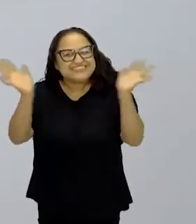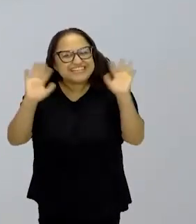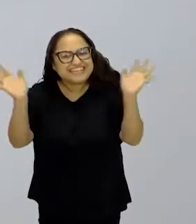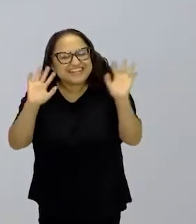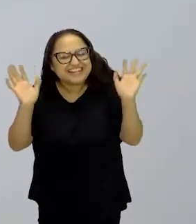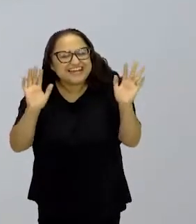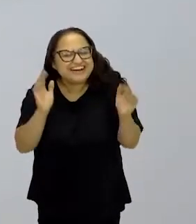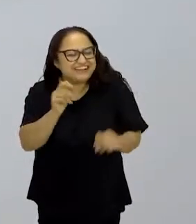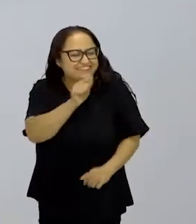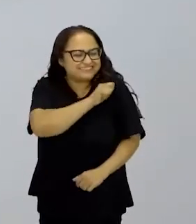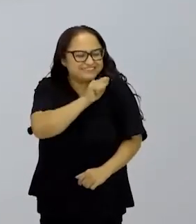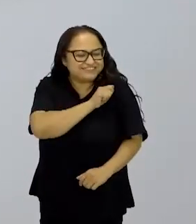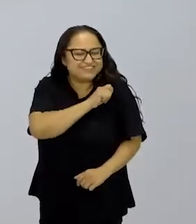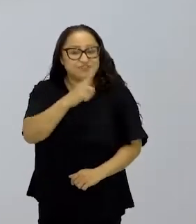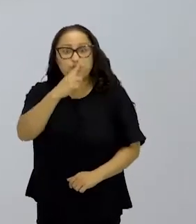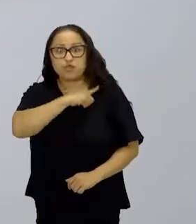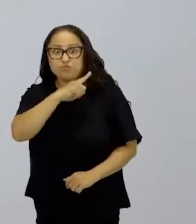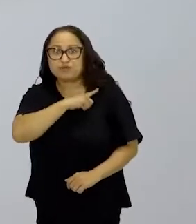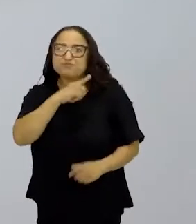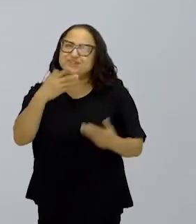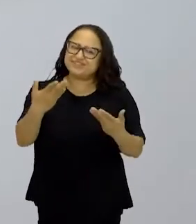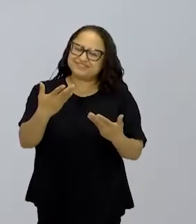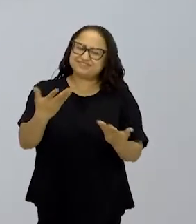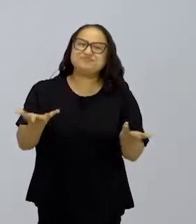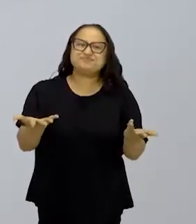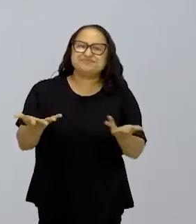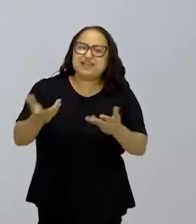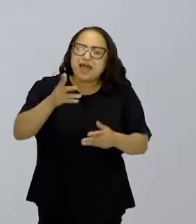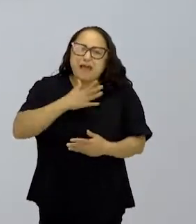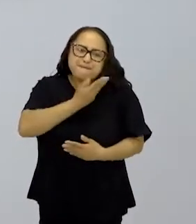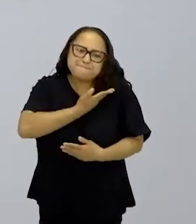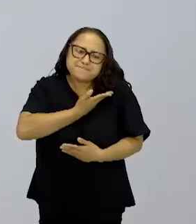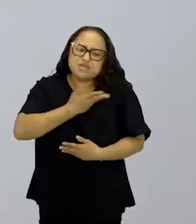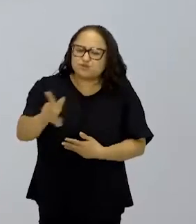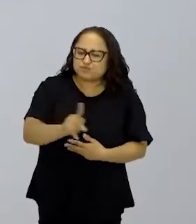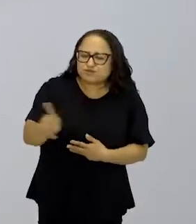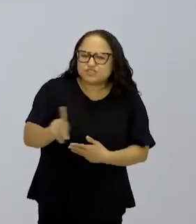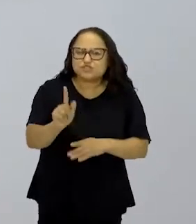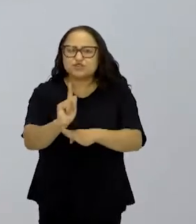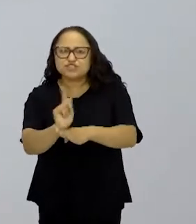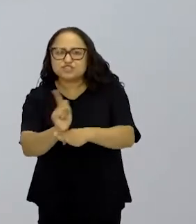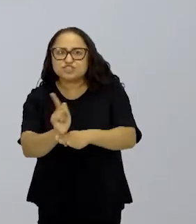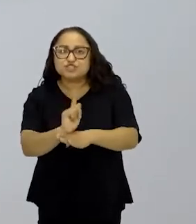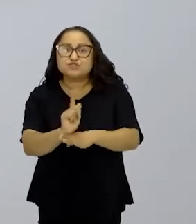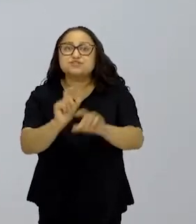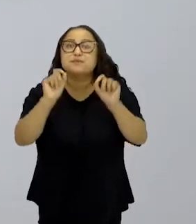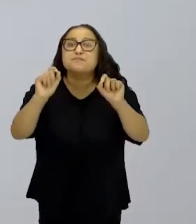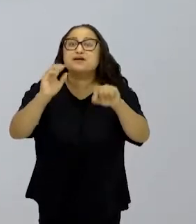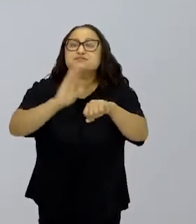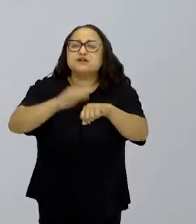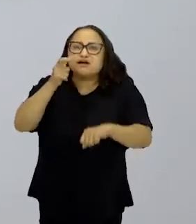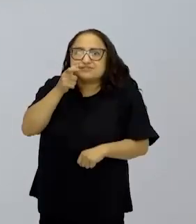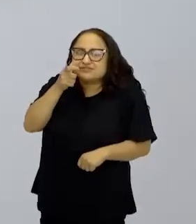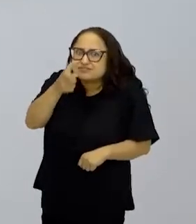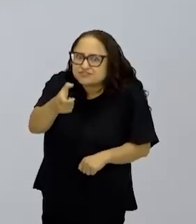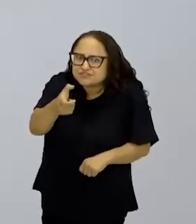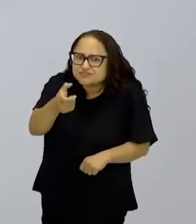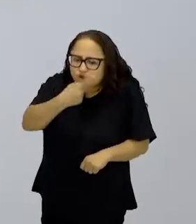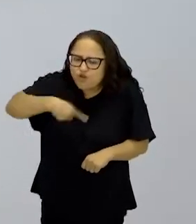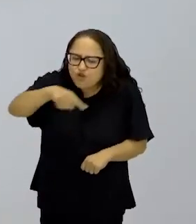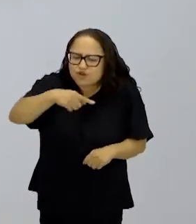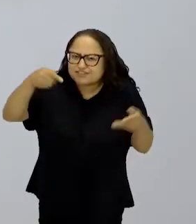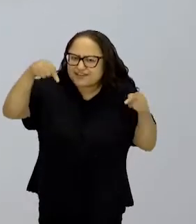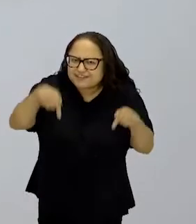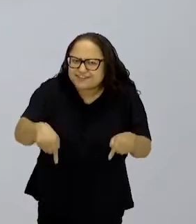Olá, estudantes da primeira série do ensino médio, colegas professores, gestores, quem mais estiver assistindo. Nós estamos aqui